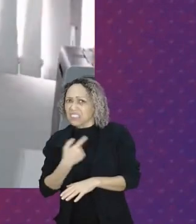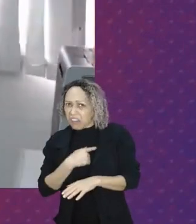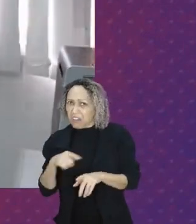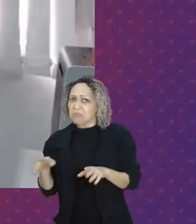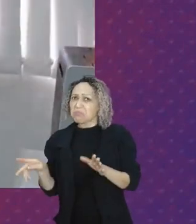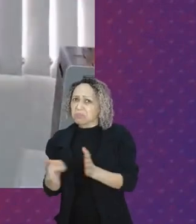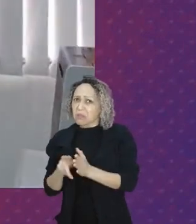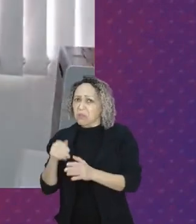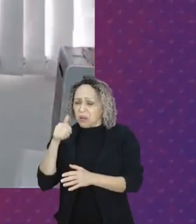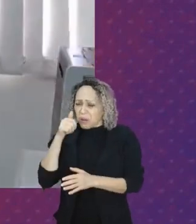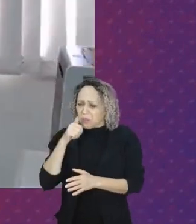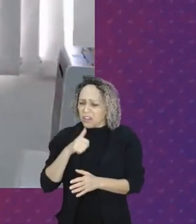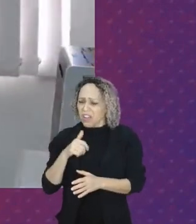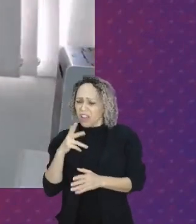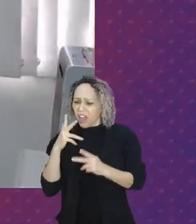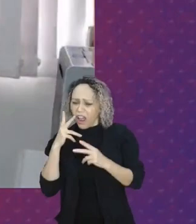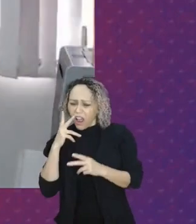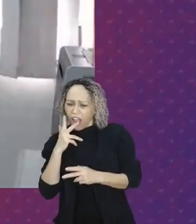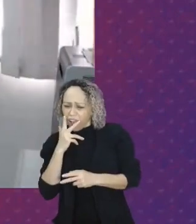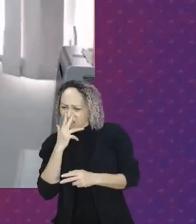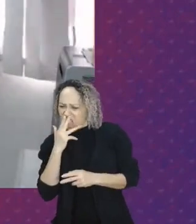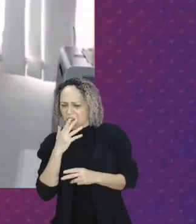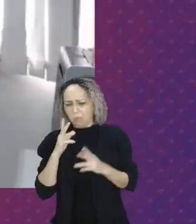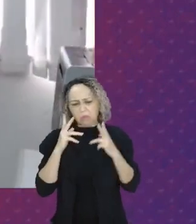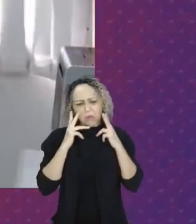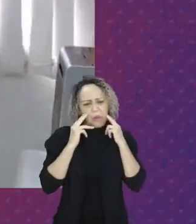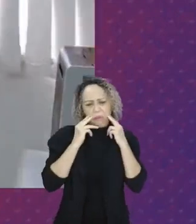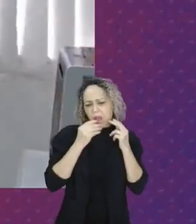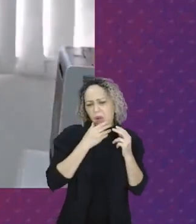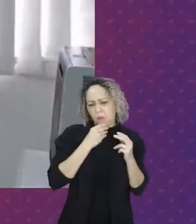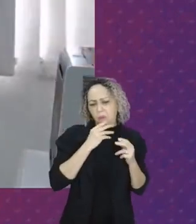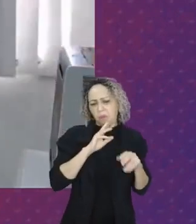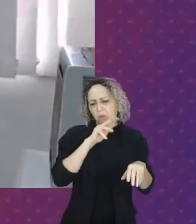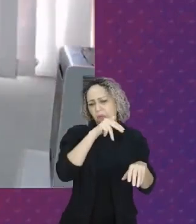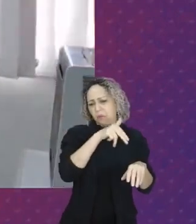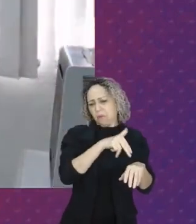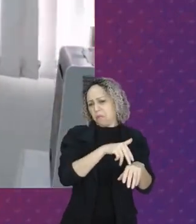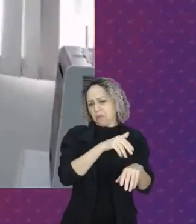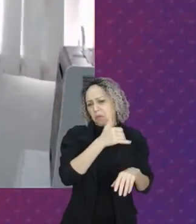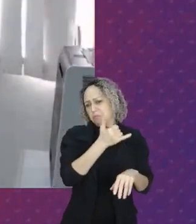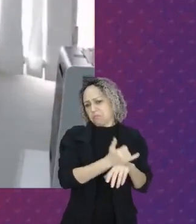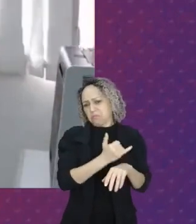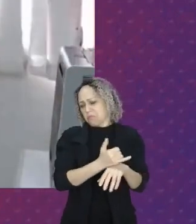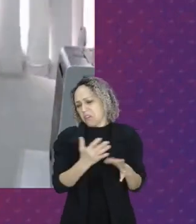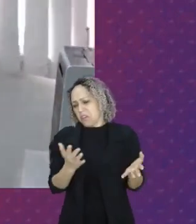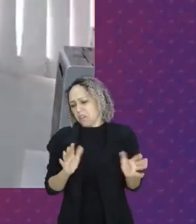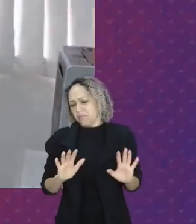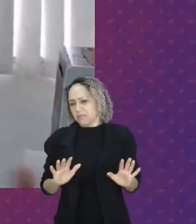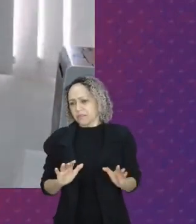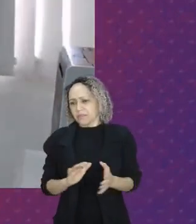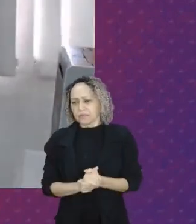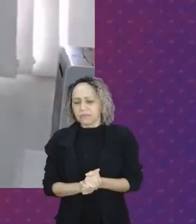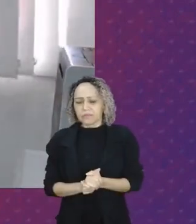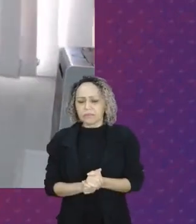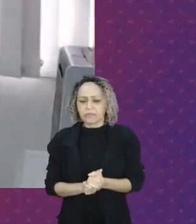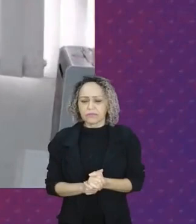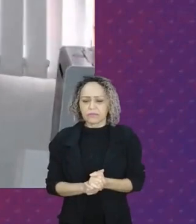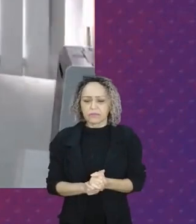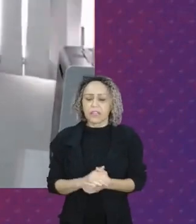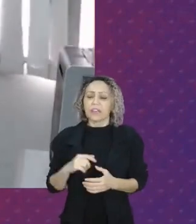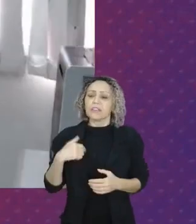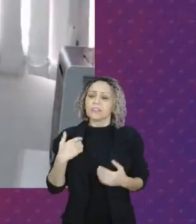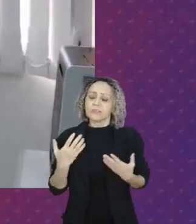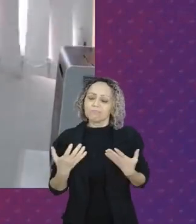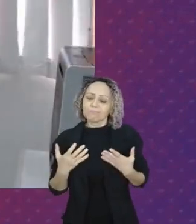de poder como um espaço do homem. Então, eu encerro aqui, espero que a gente consiga conversar muito